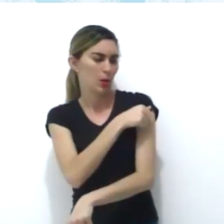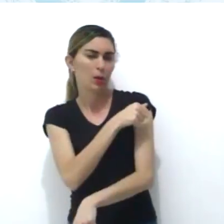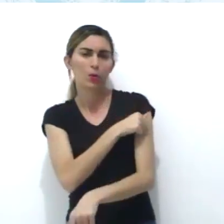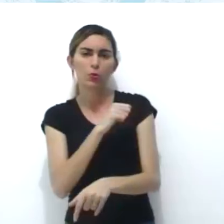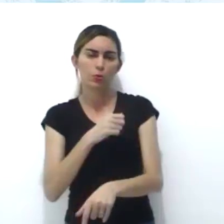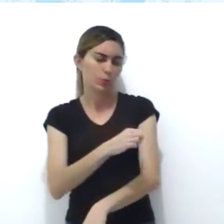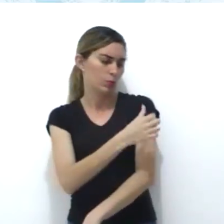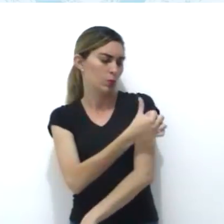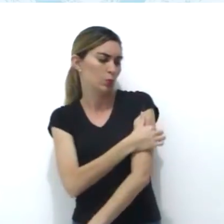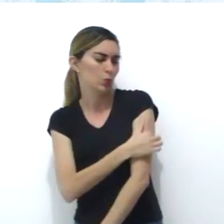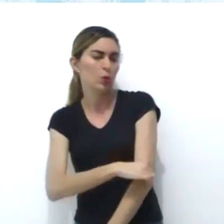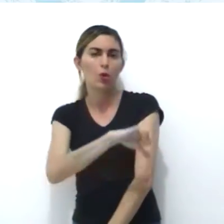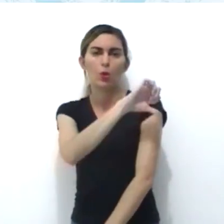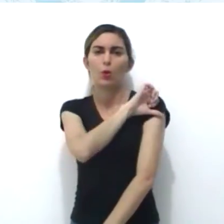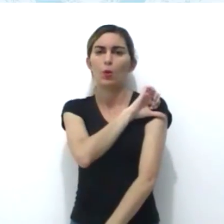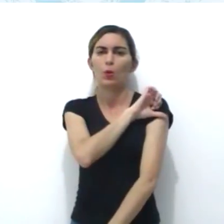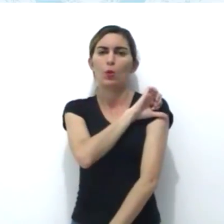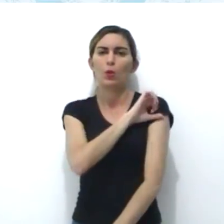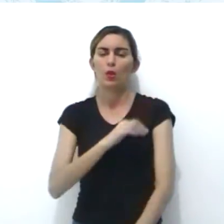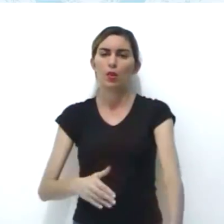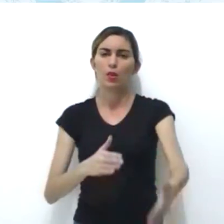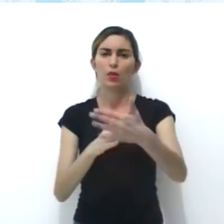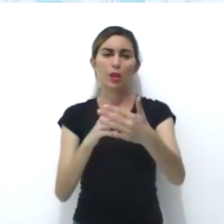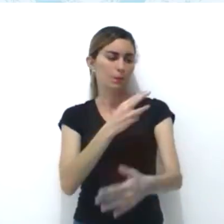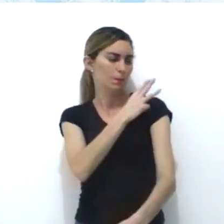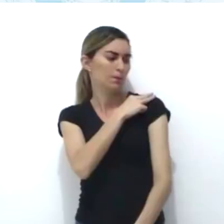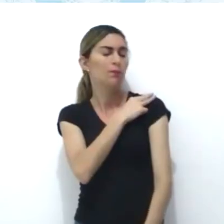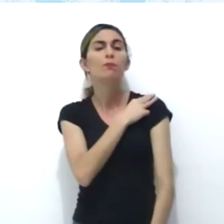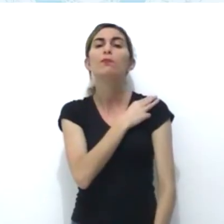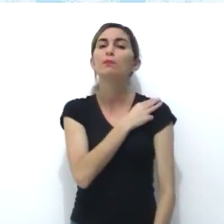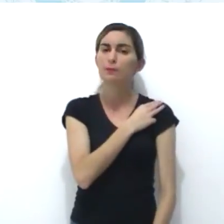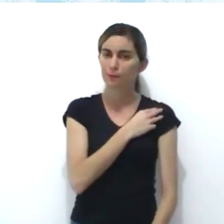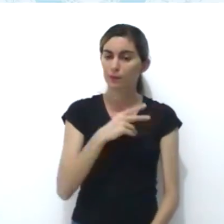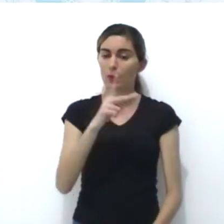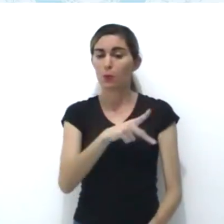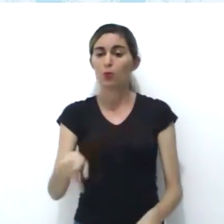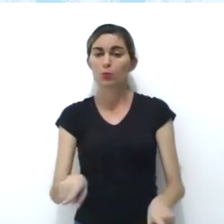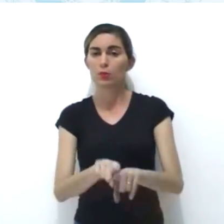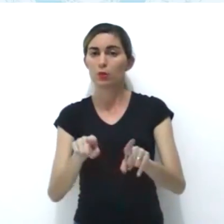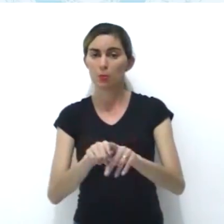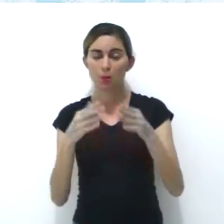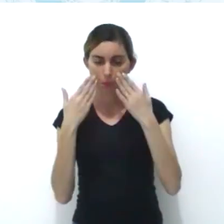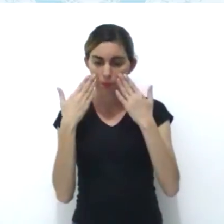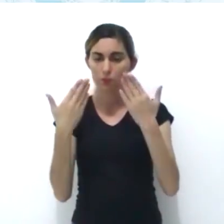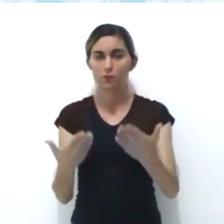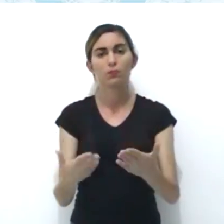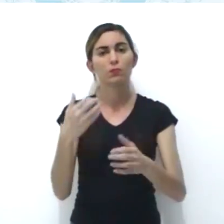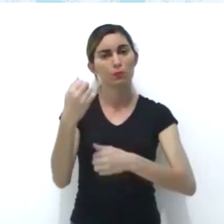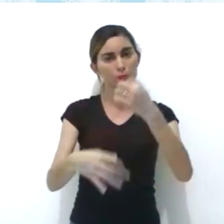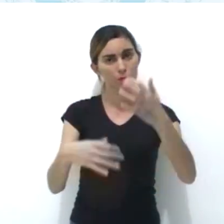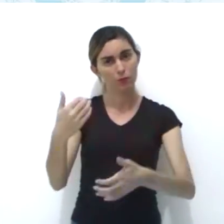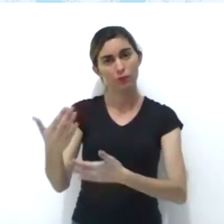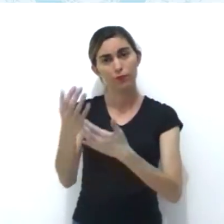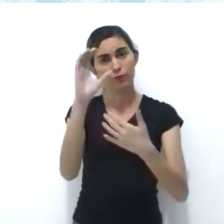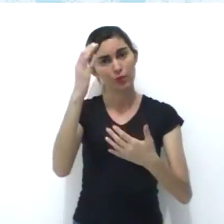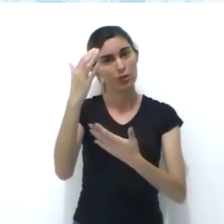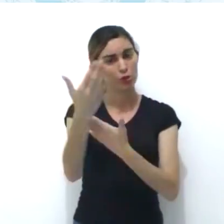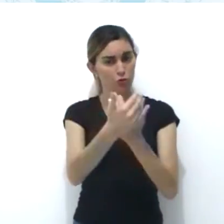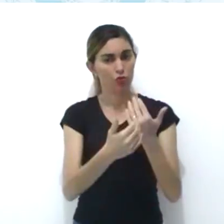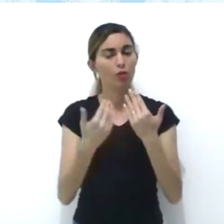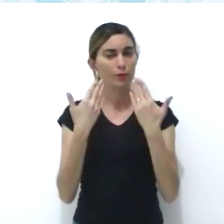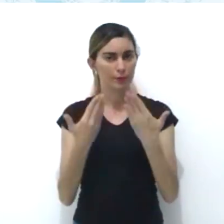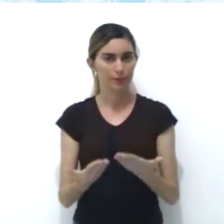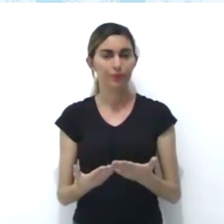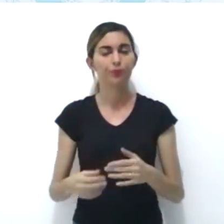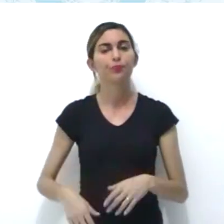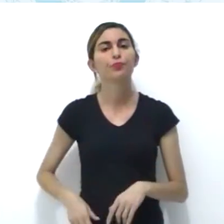alunos desde o ensino fundamental 1 até, né, o ensino médio, os professores também podem apresentar. Ciência Jovem está aí